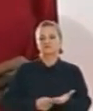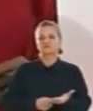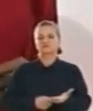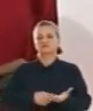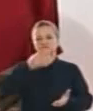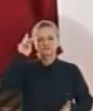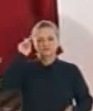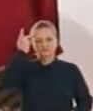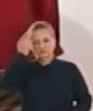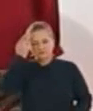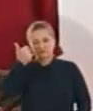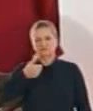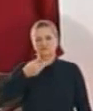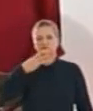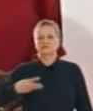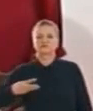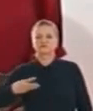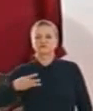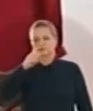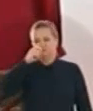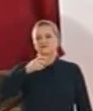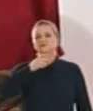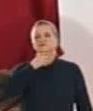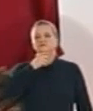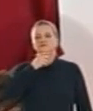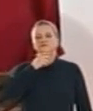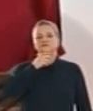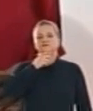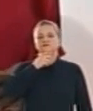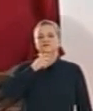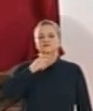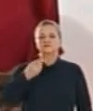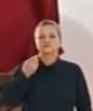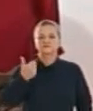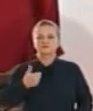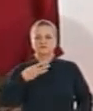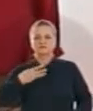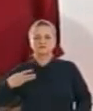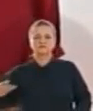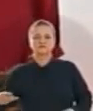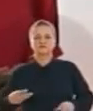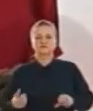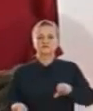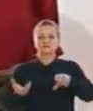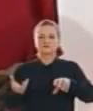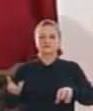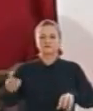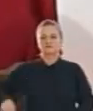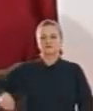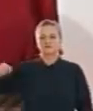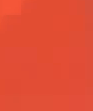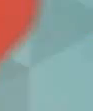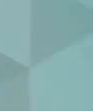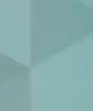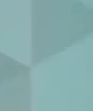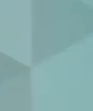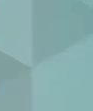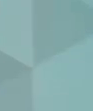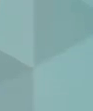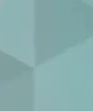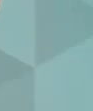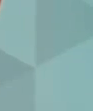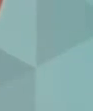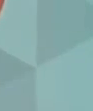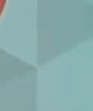menos favorecidos. Com Humberto Amaduti, 13 para governador e Zeca do PT, 133 para senador.